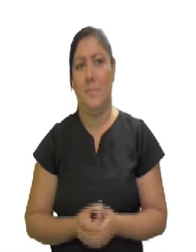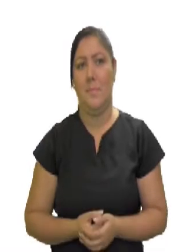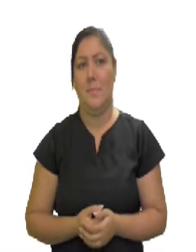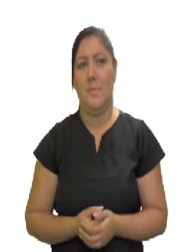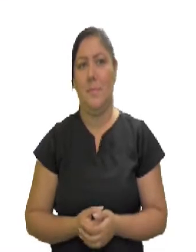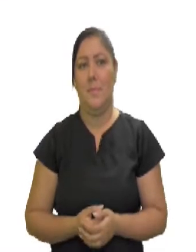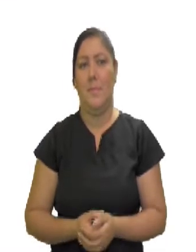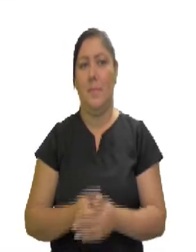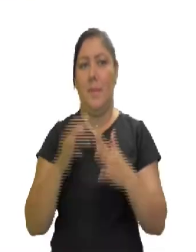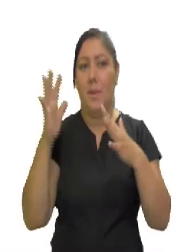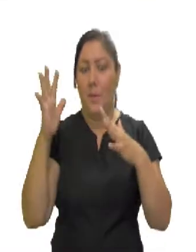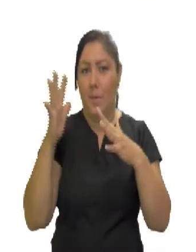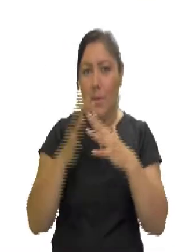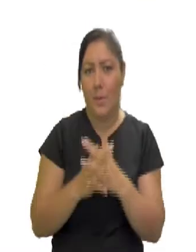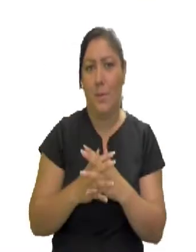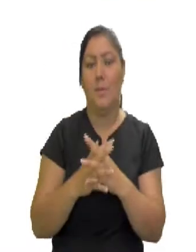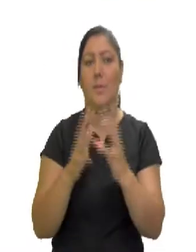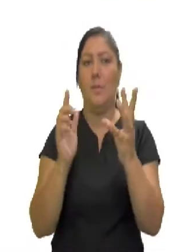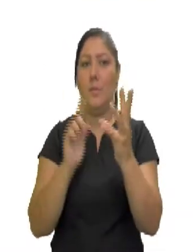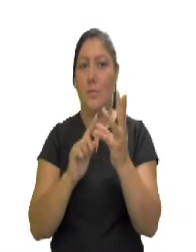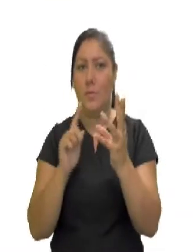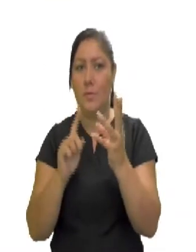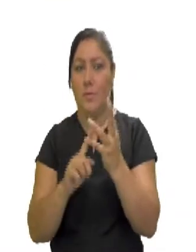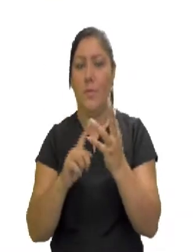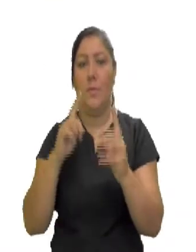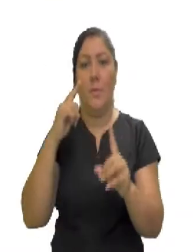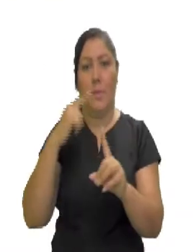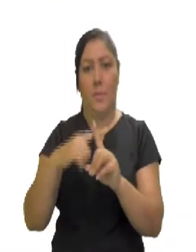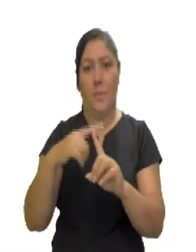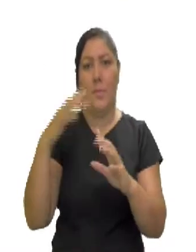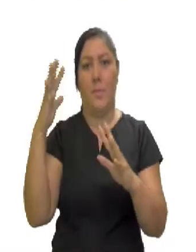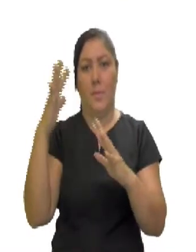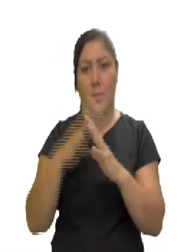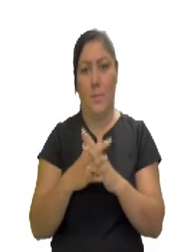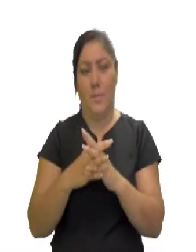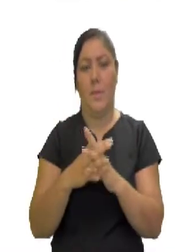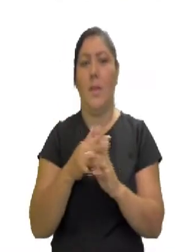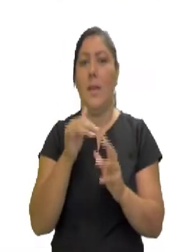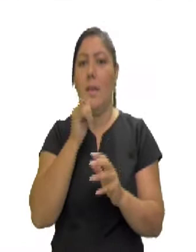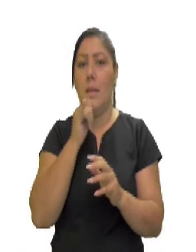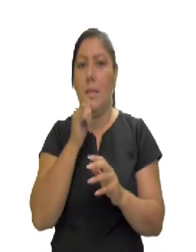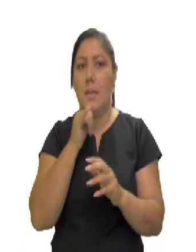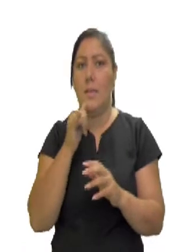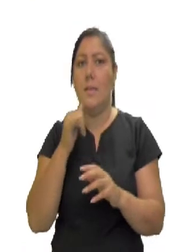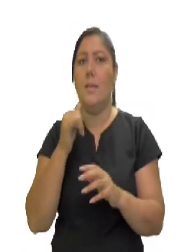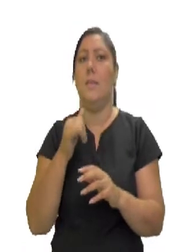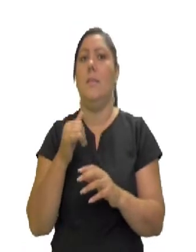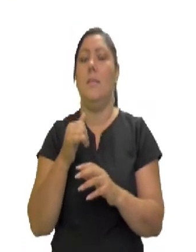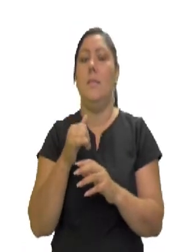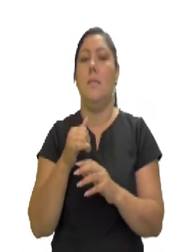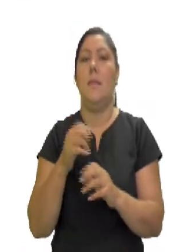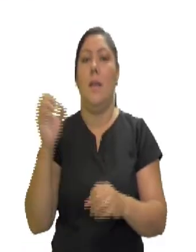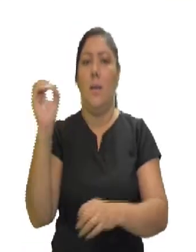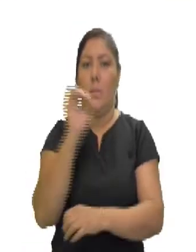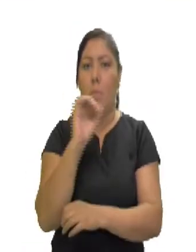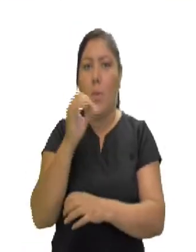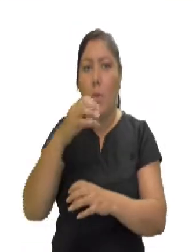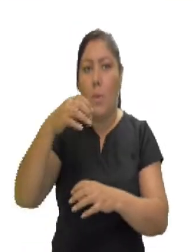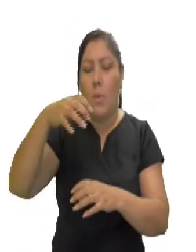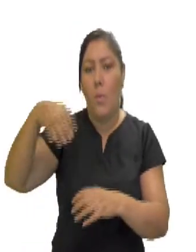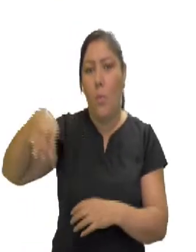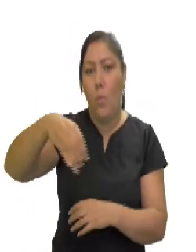consoantes, vogais mais consoantes, por exemplo, carro. Os dois R's, além deles